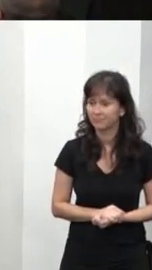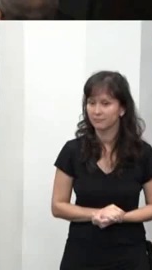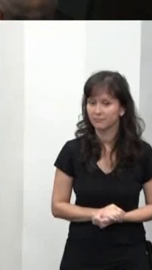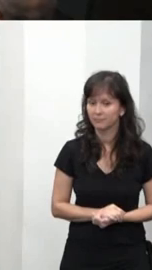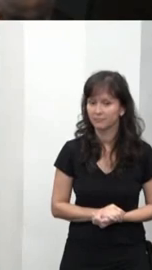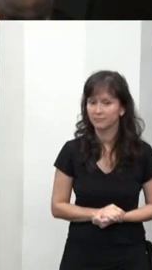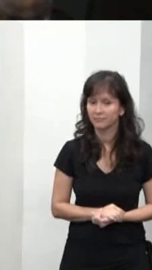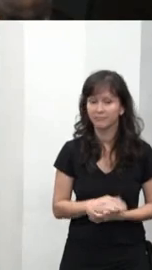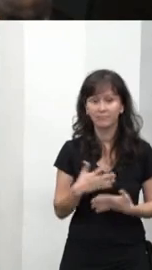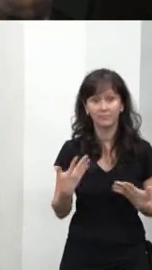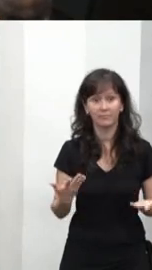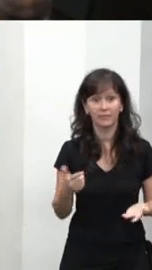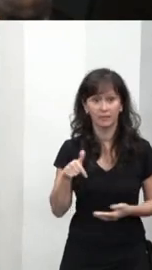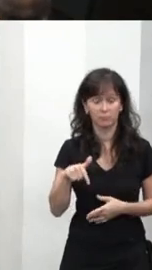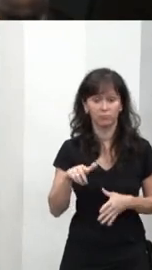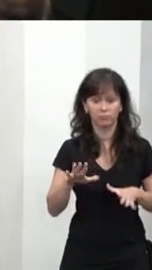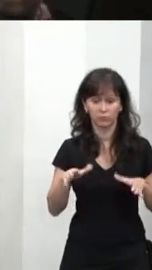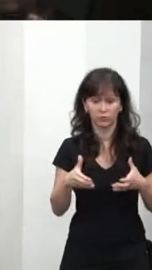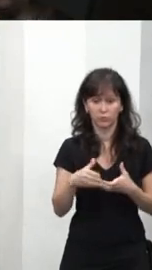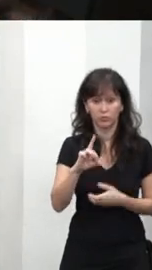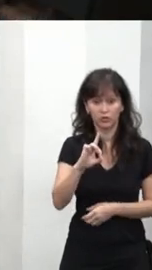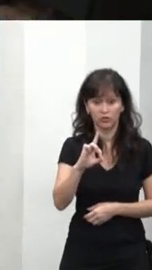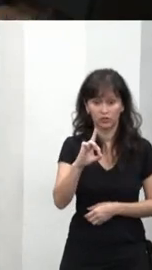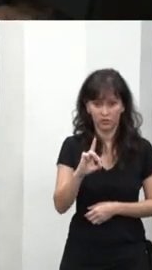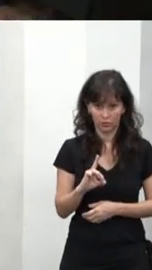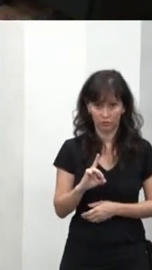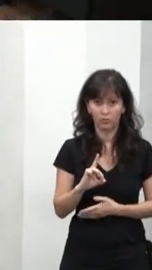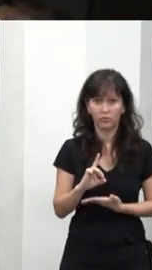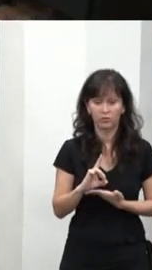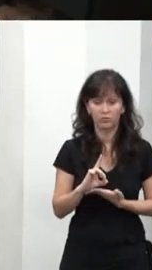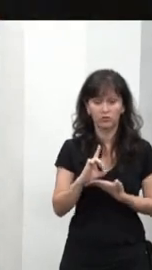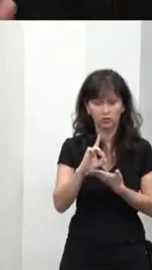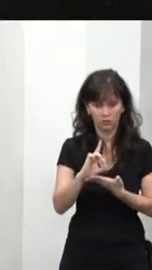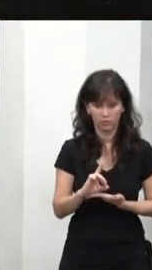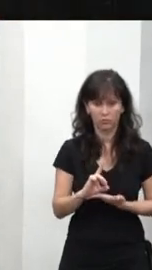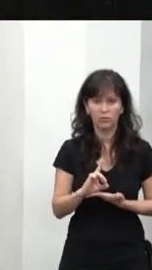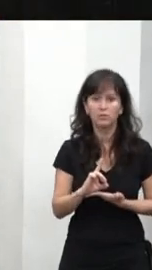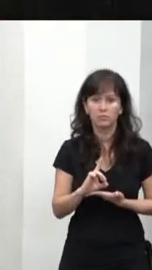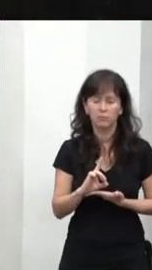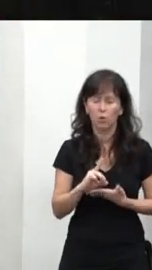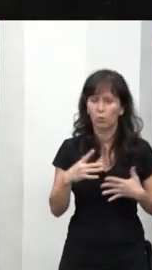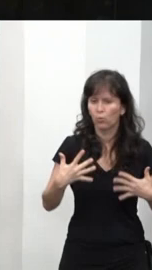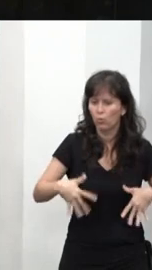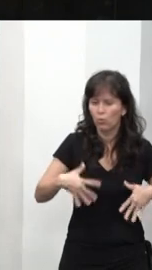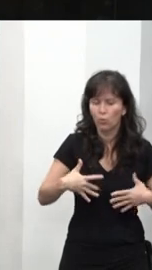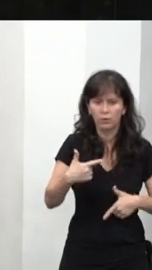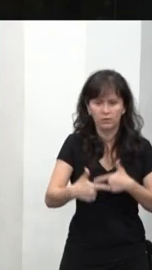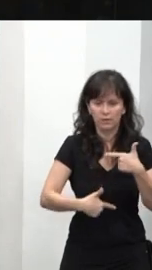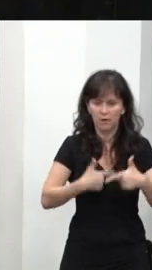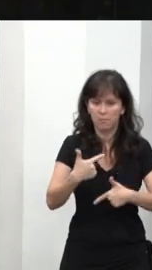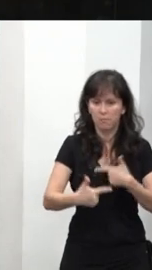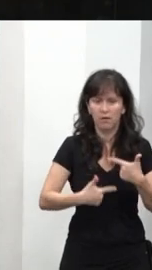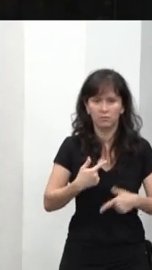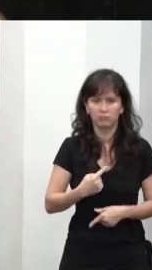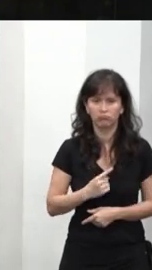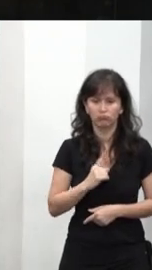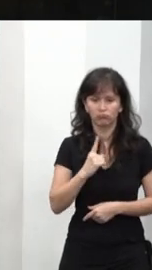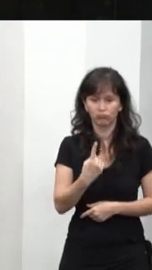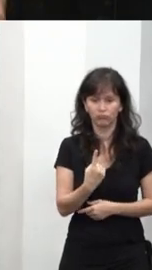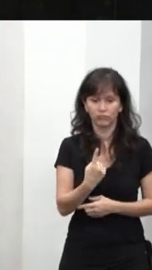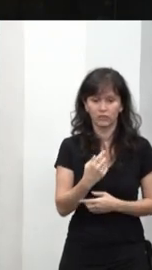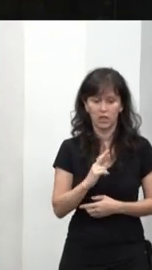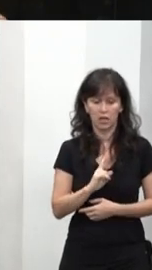E aí essa Diretoria da diretoria eu implico o nome dela é gigante pessoal pergunta você é o que eu sou diretor de assistência técnica